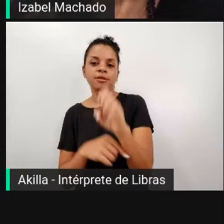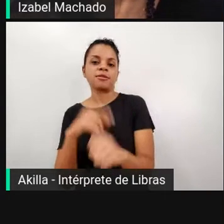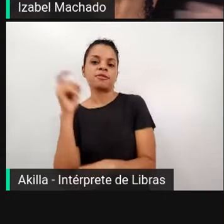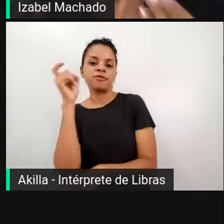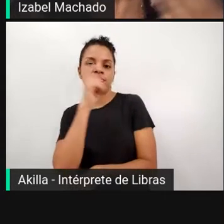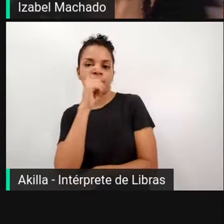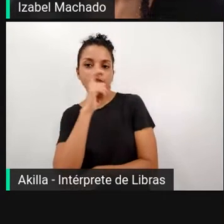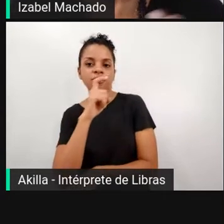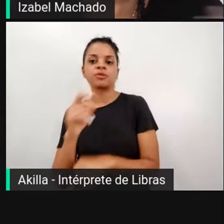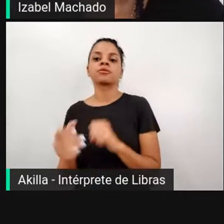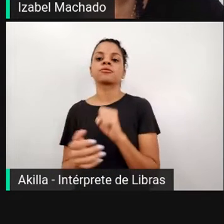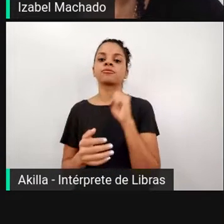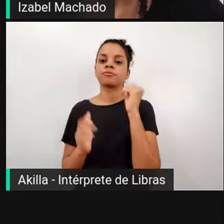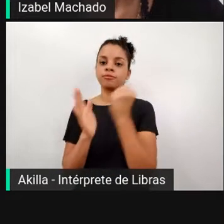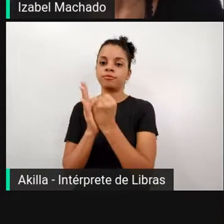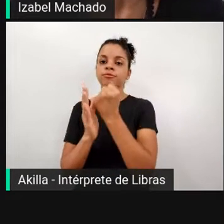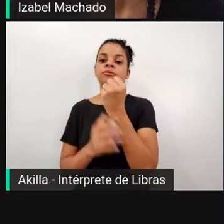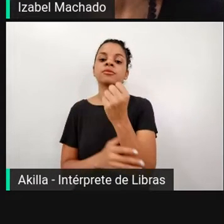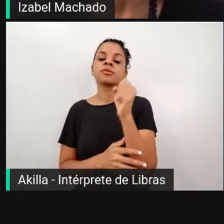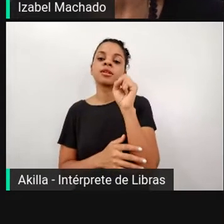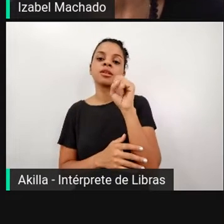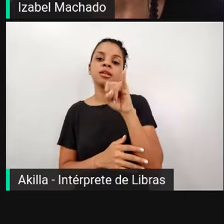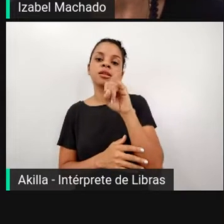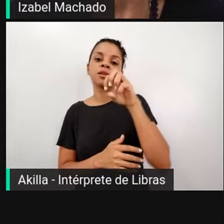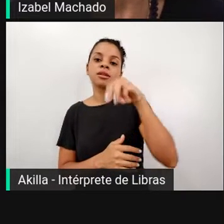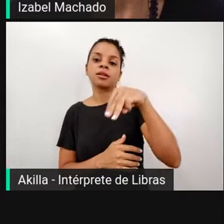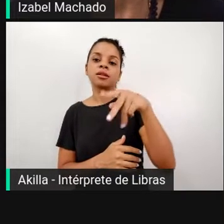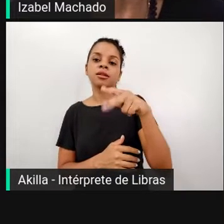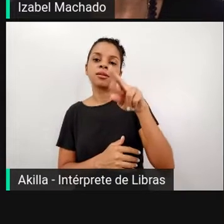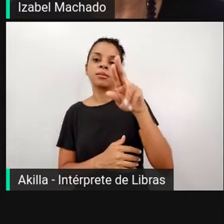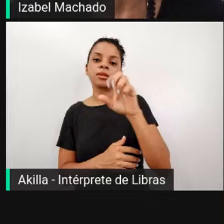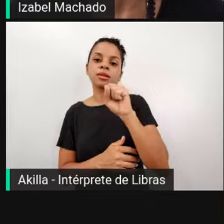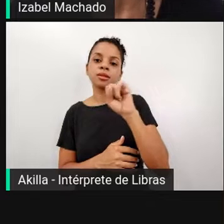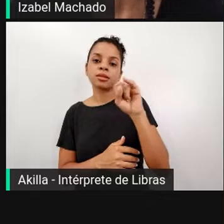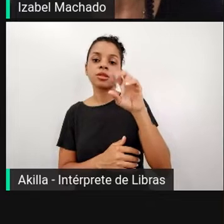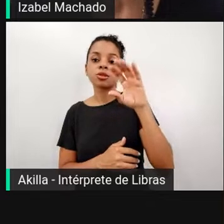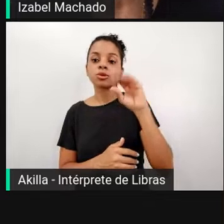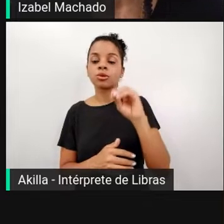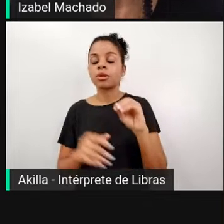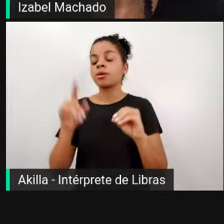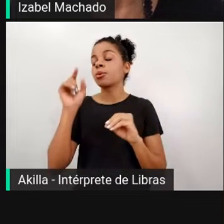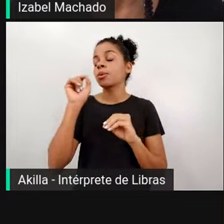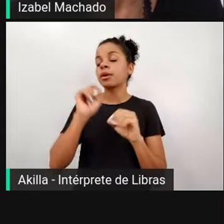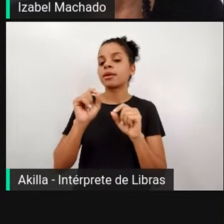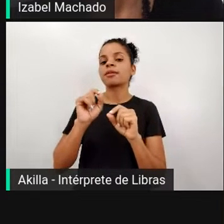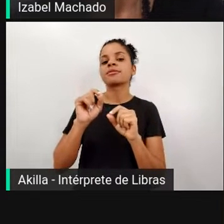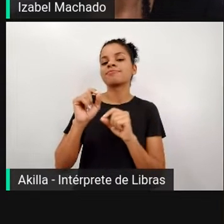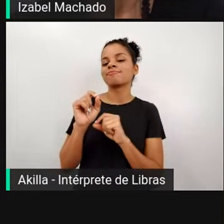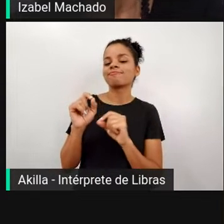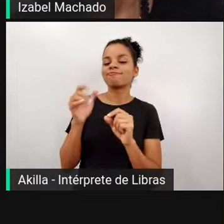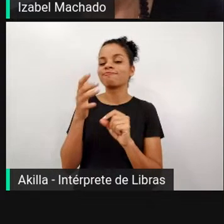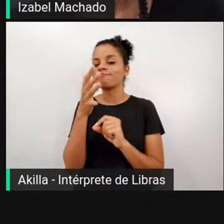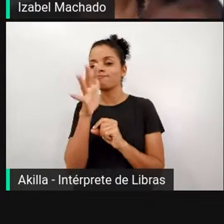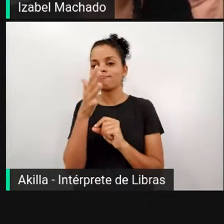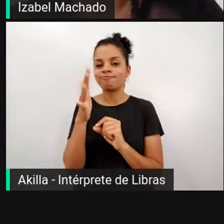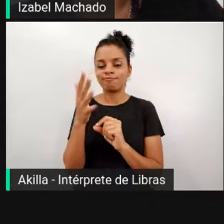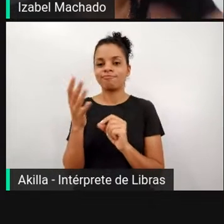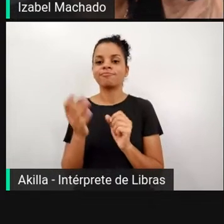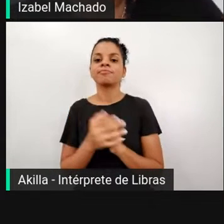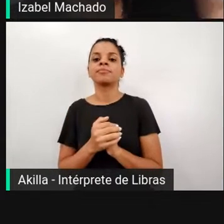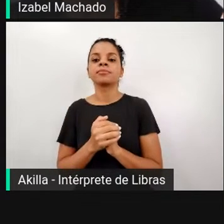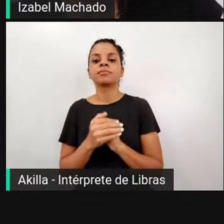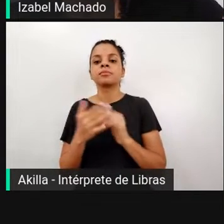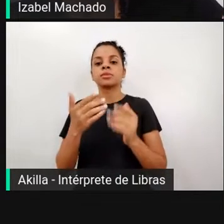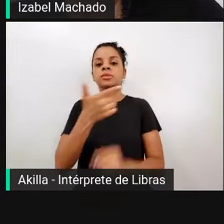há vieses contraditórios na consulta feita pelo cidadão, né? No período de 2019,